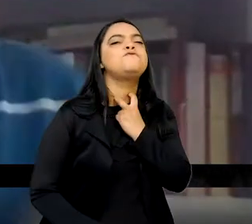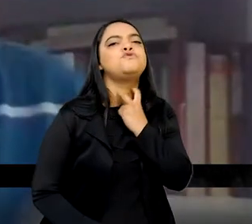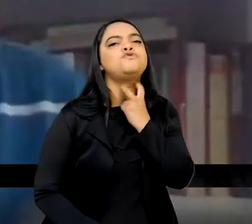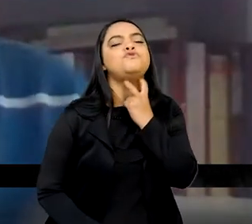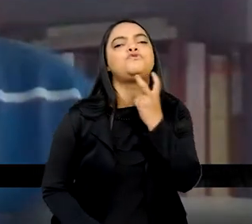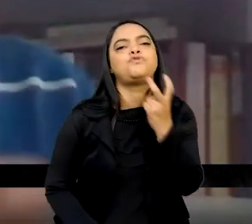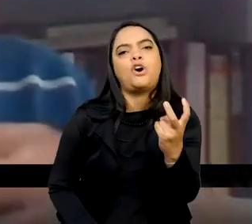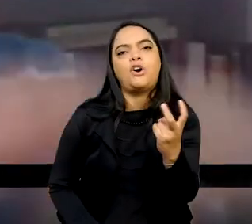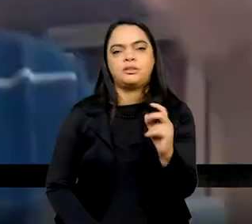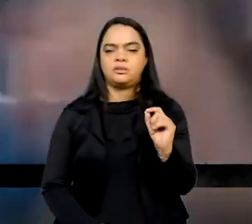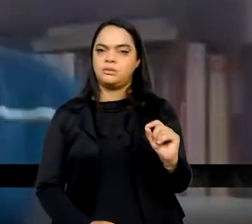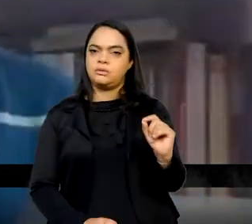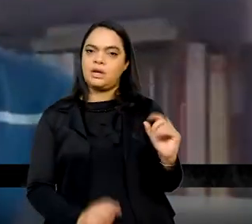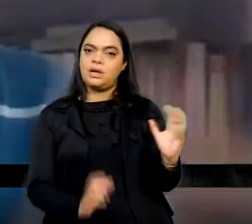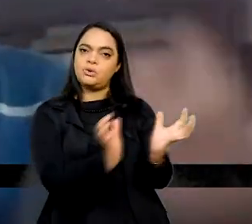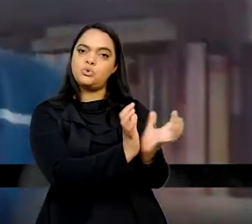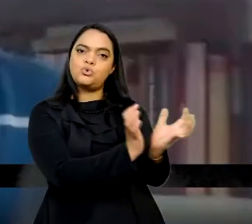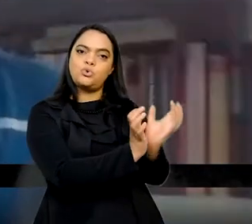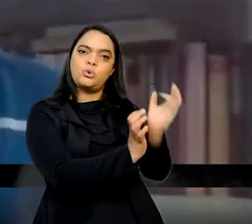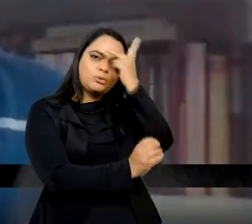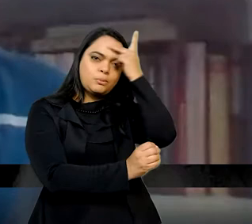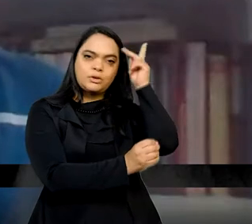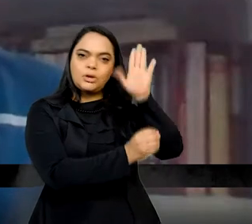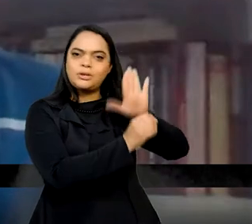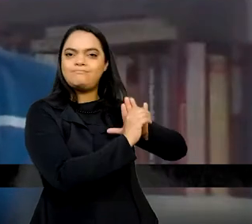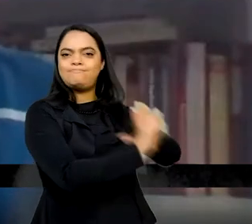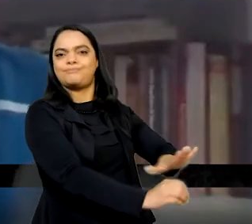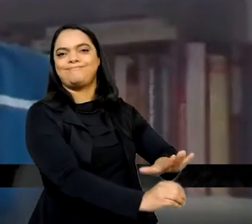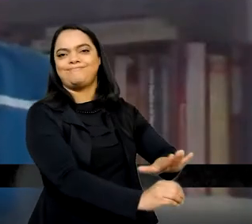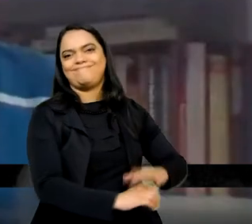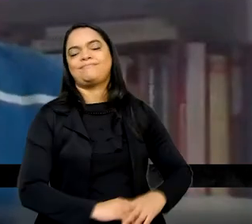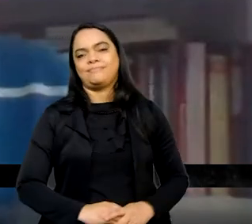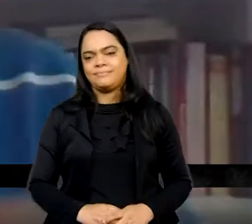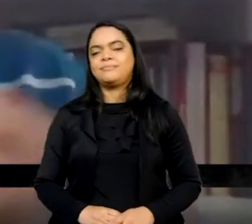justamente desses excluídos e excluídas.